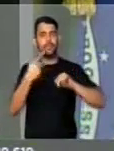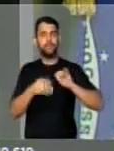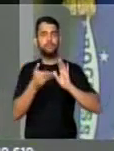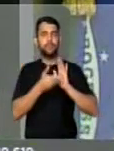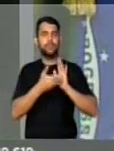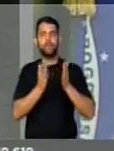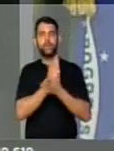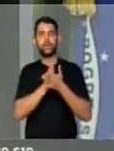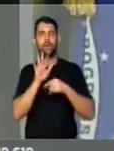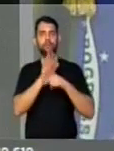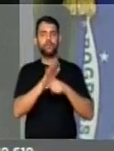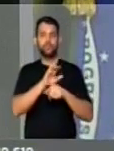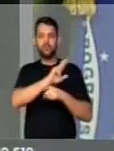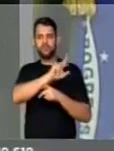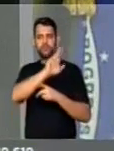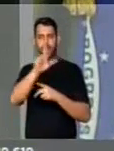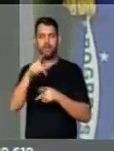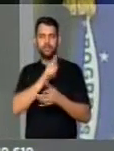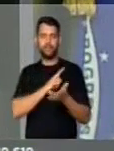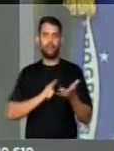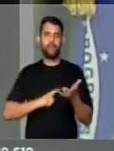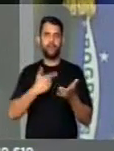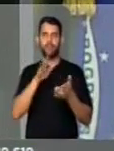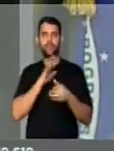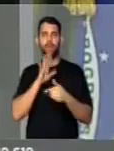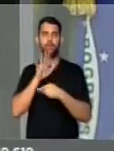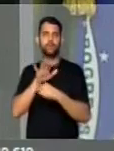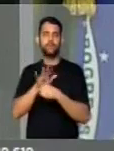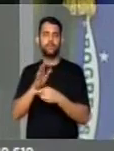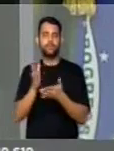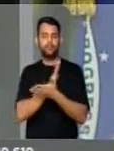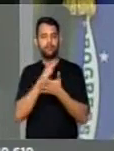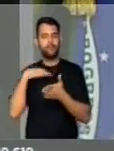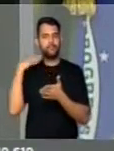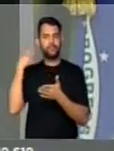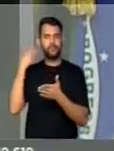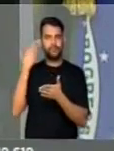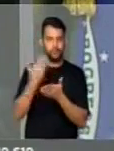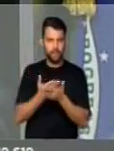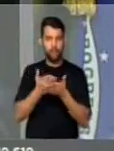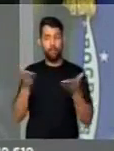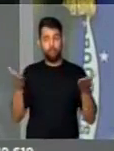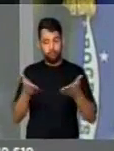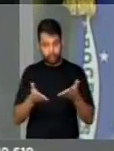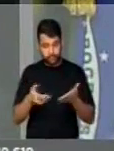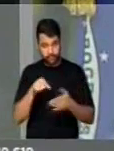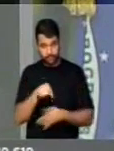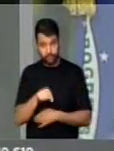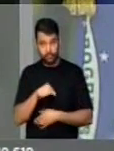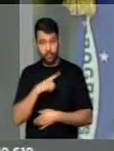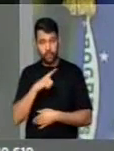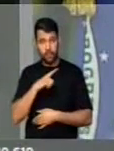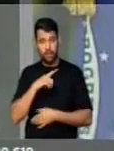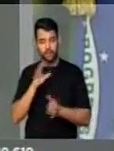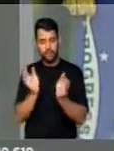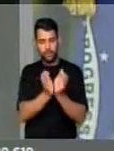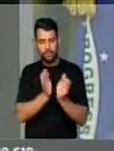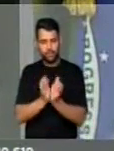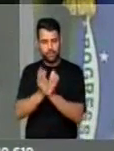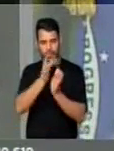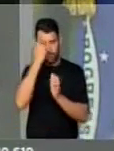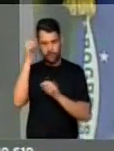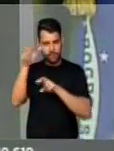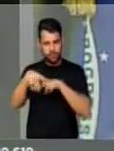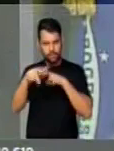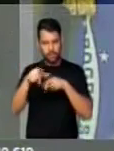muito menos nos diversos governos que vêm se sucedendo. Até hoje, o que este conjunto de agricultores